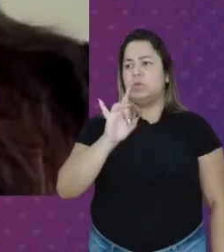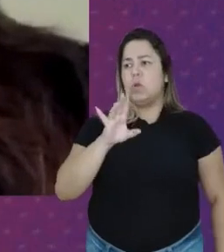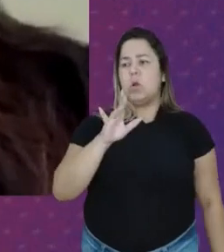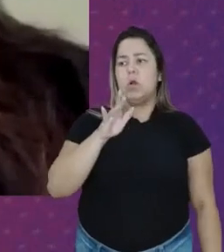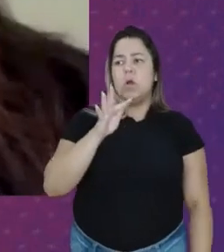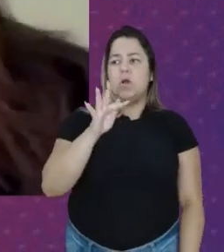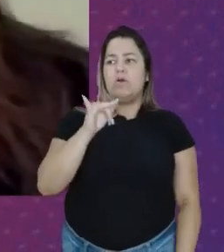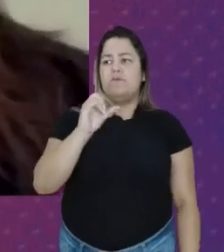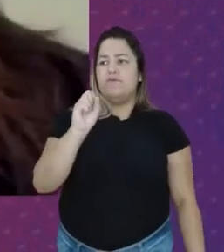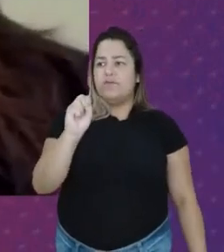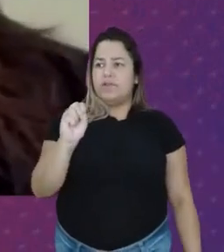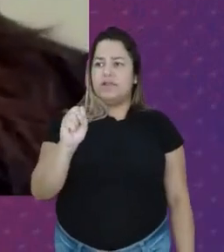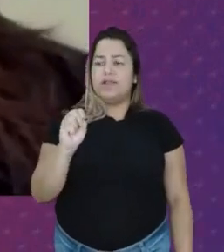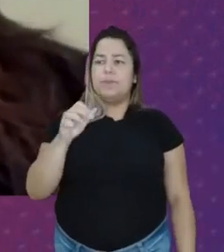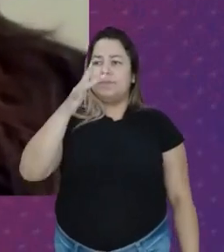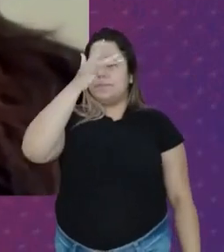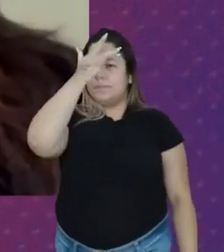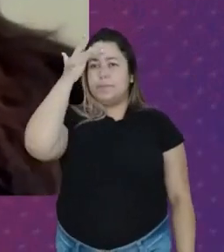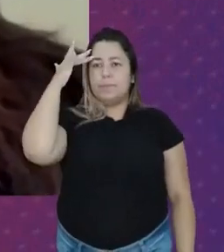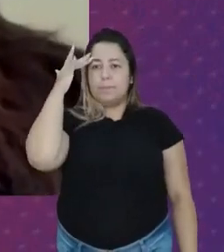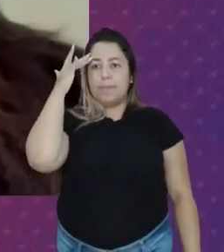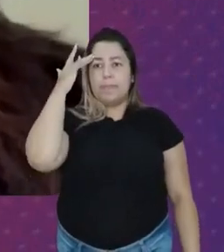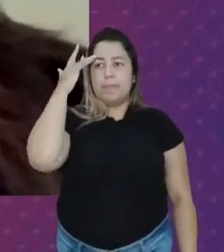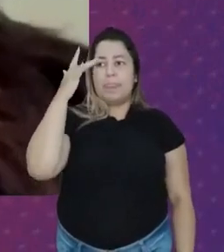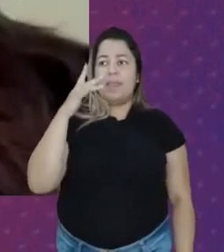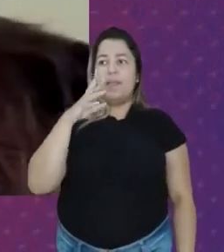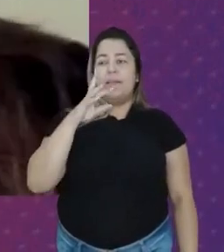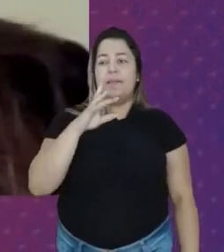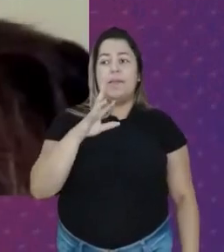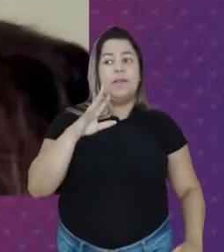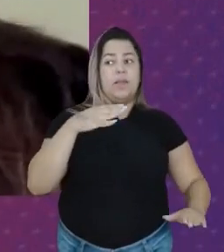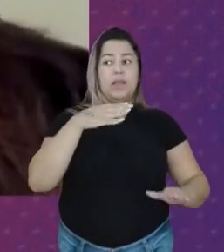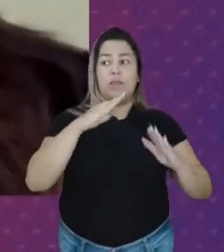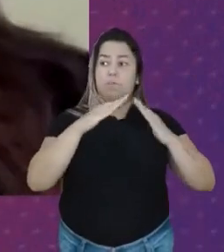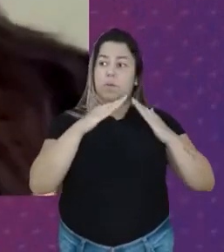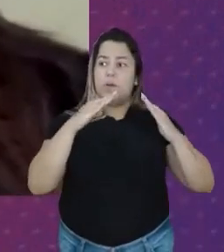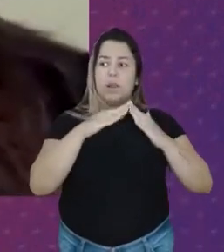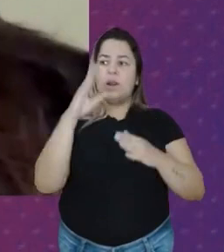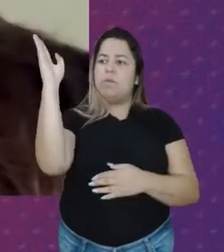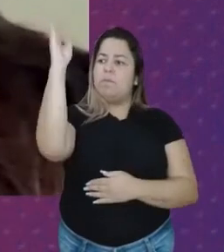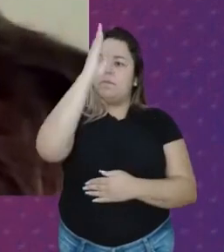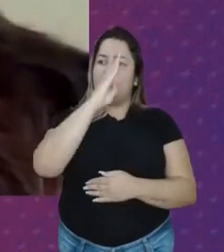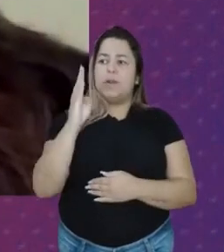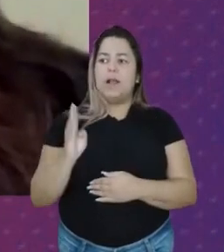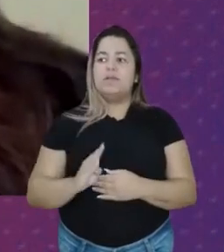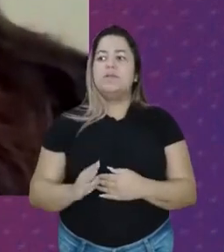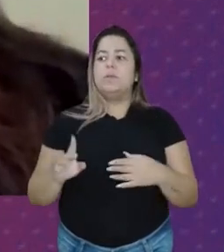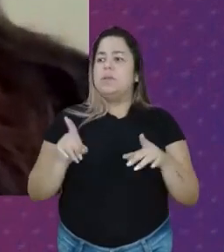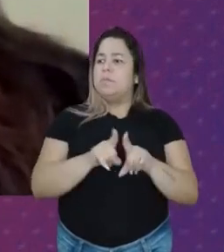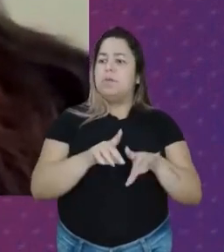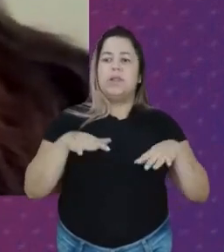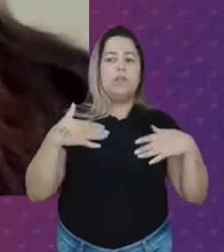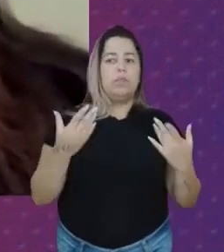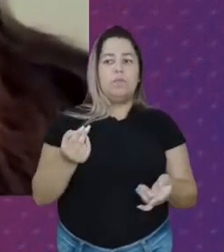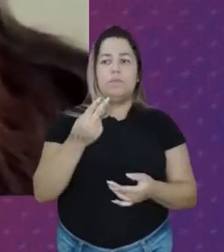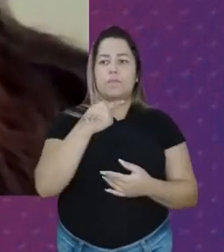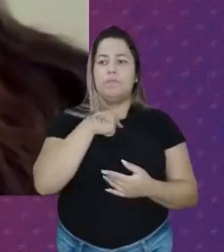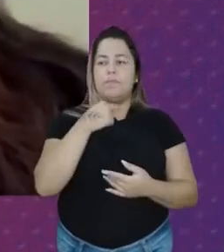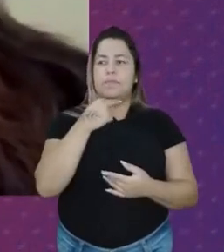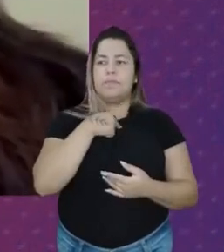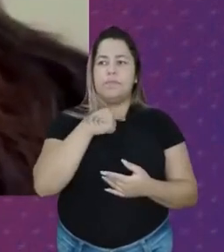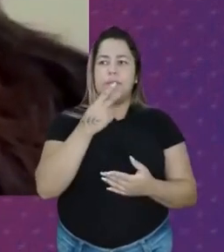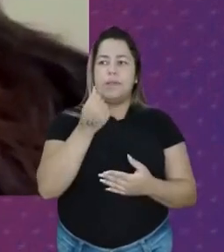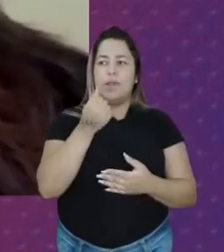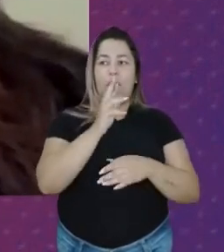e somente de pessoas físicas residentes no Brasil, com contas no Brasil, enfim, não pode receber financiamento